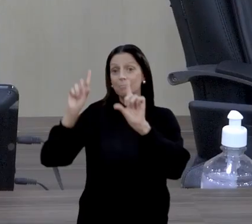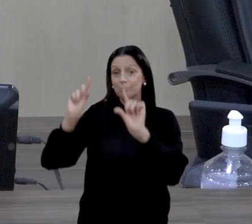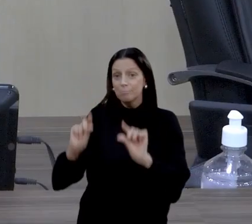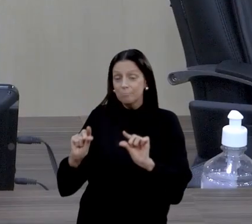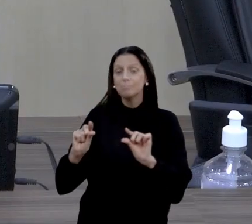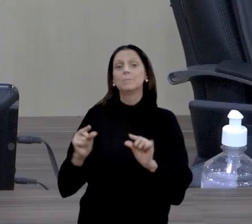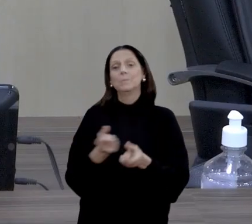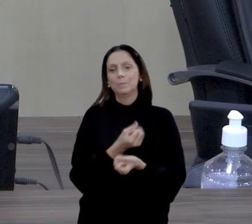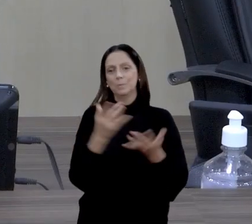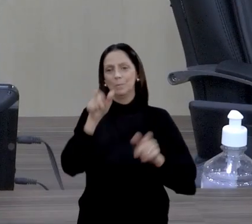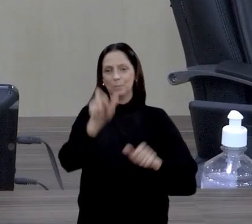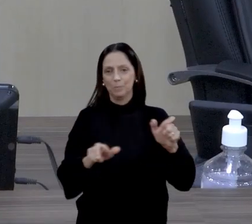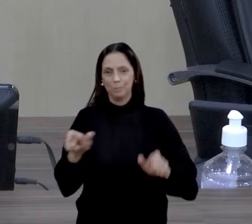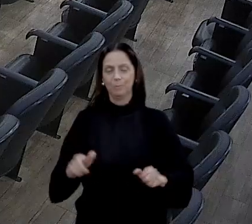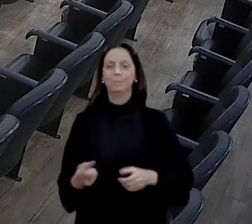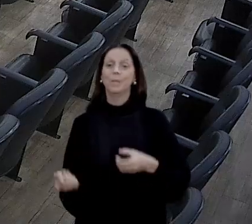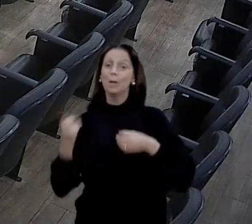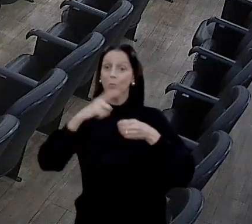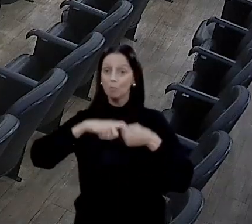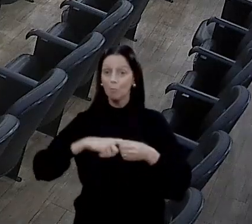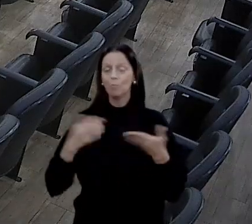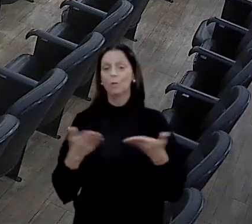Devolvo os trabalhos ao vereador Diego Nazato.